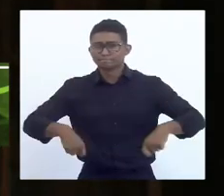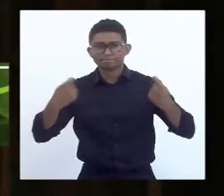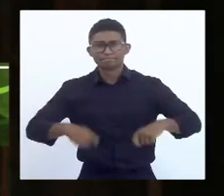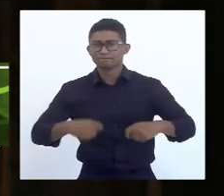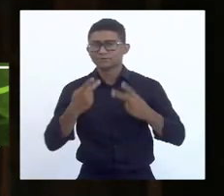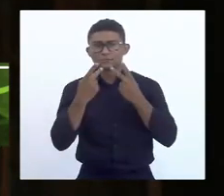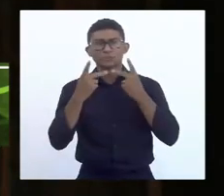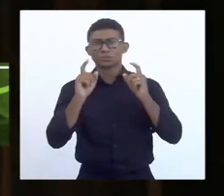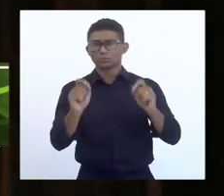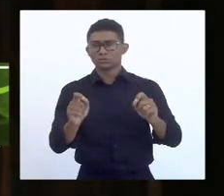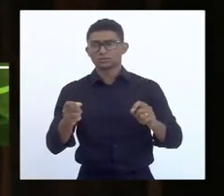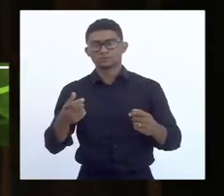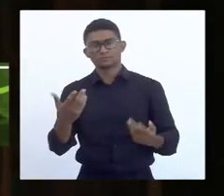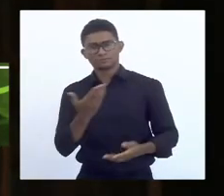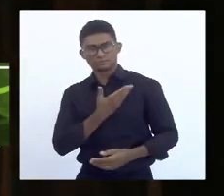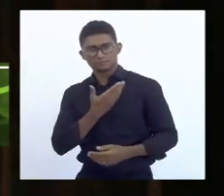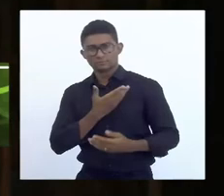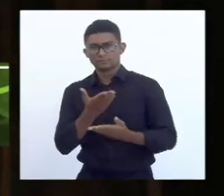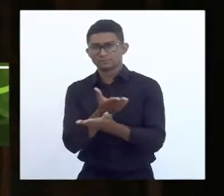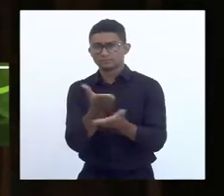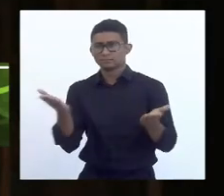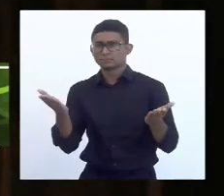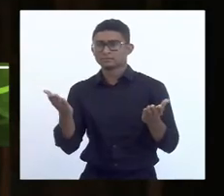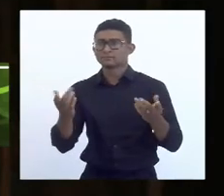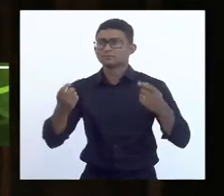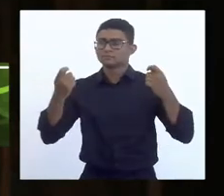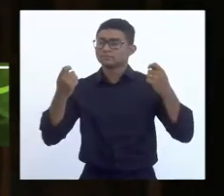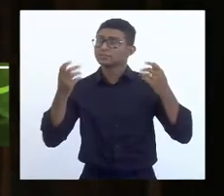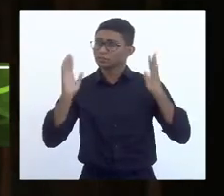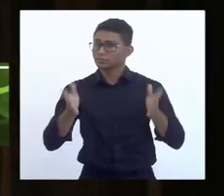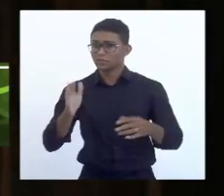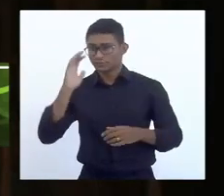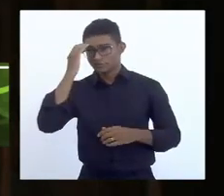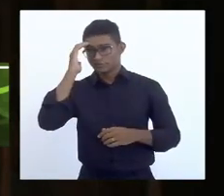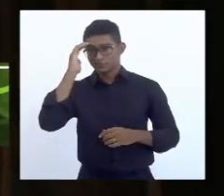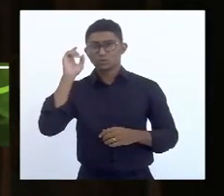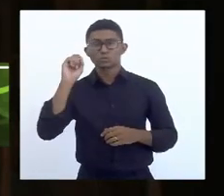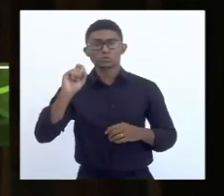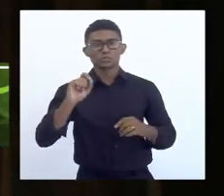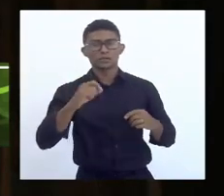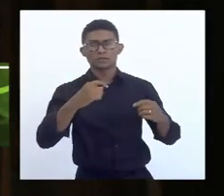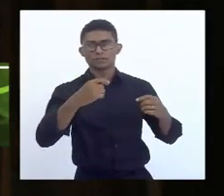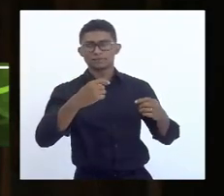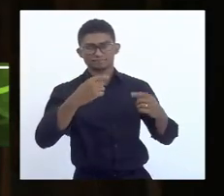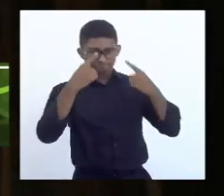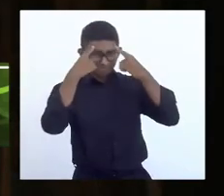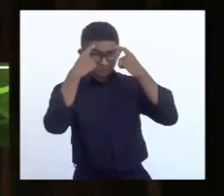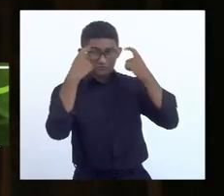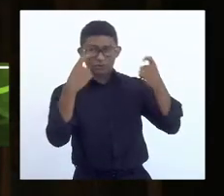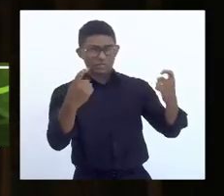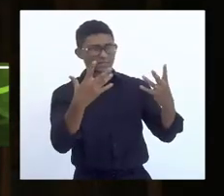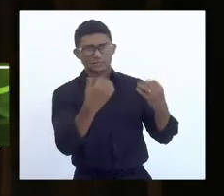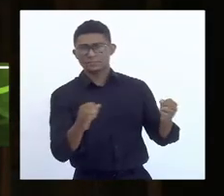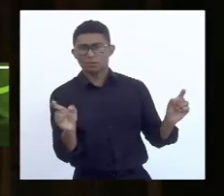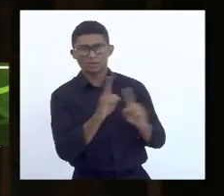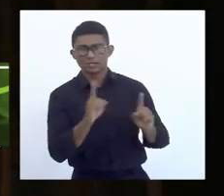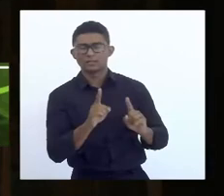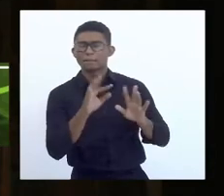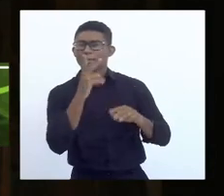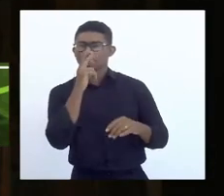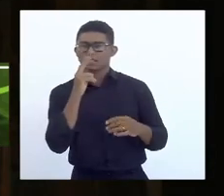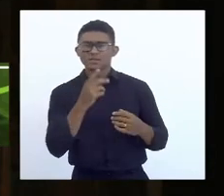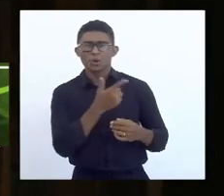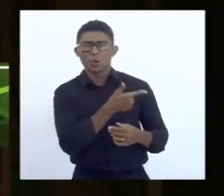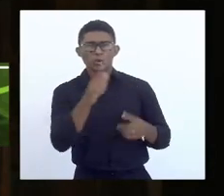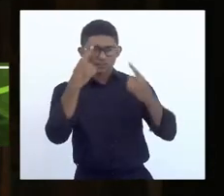amigos e companheiros já entenderam que existe um certo tipo de violência que é inaceitável. Mas existe um certo outro que é muito sutil.